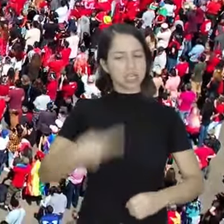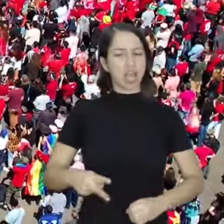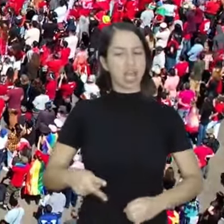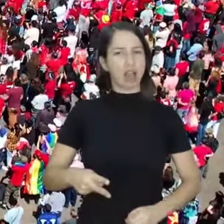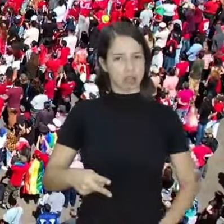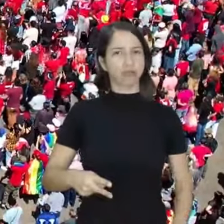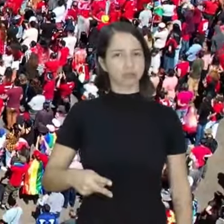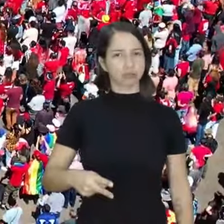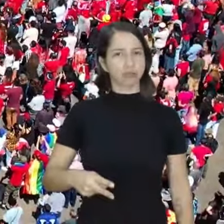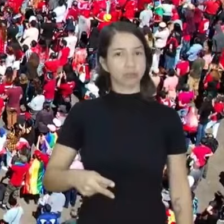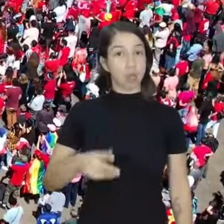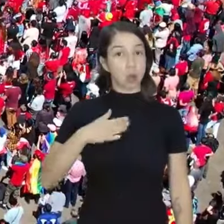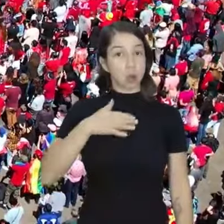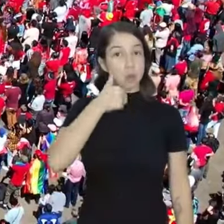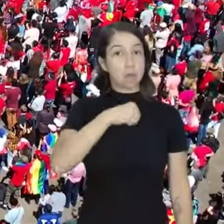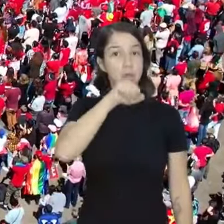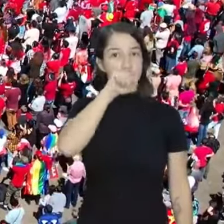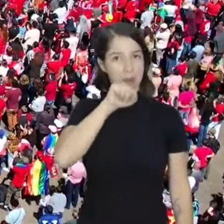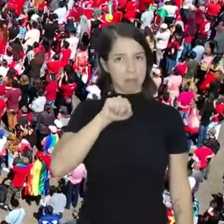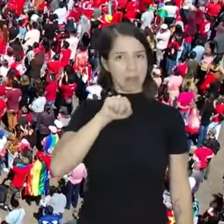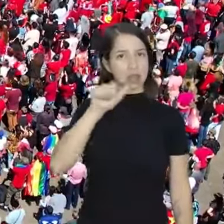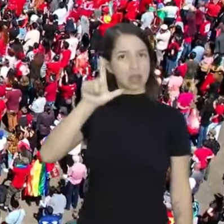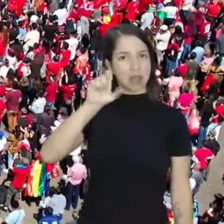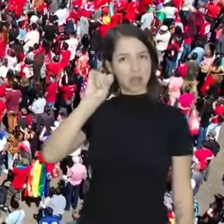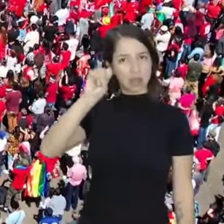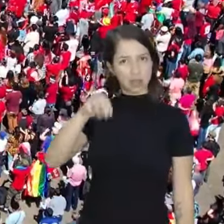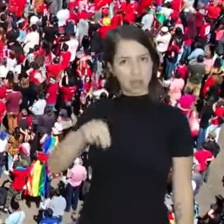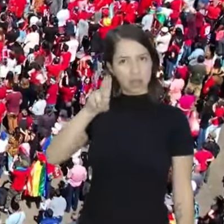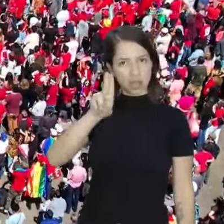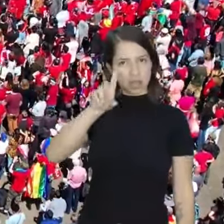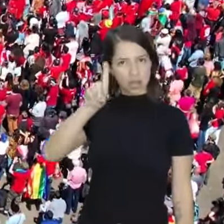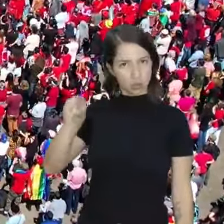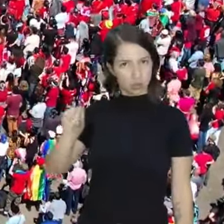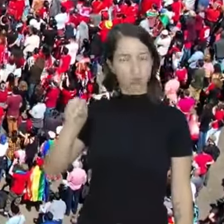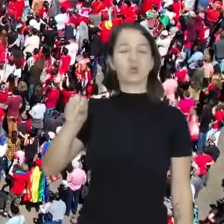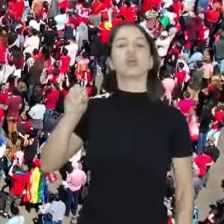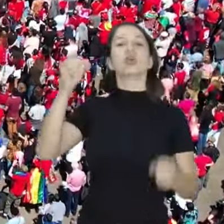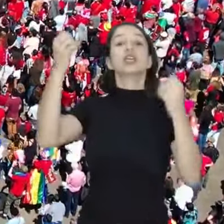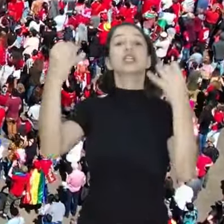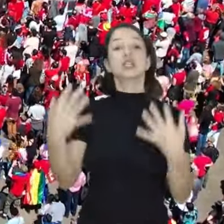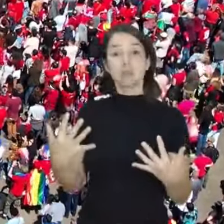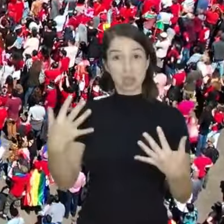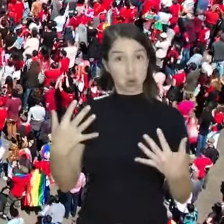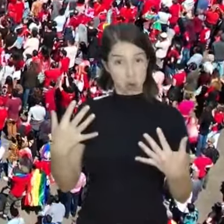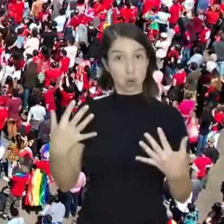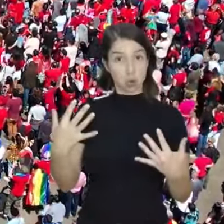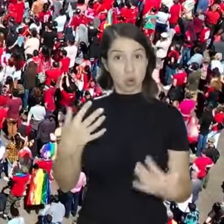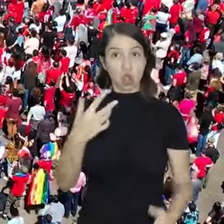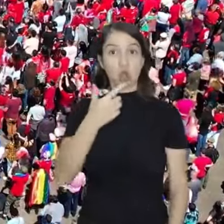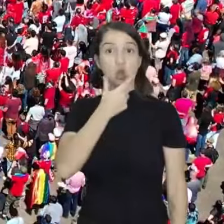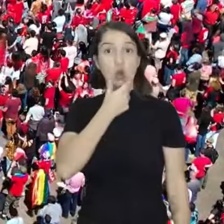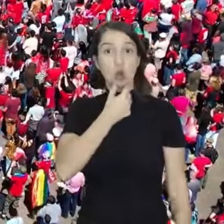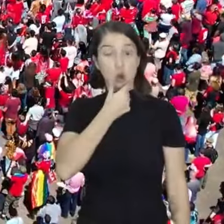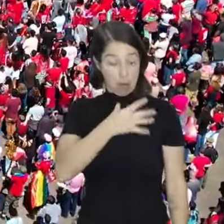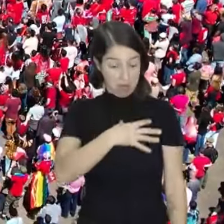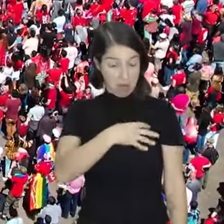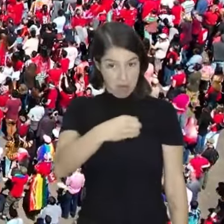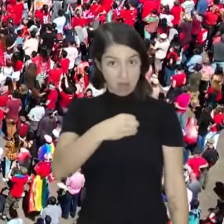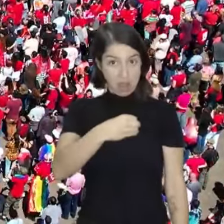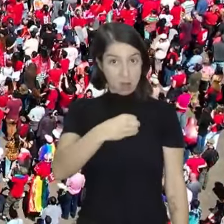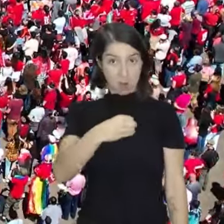não fica, não, ele casa. Ele assume responsabilidade. Então, eu quero que vocês pensem o